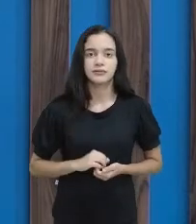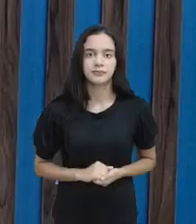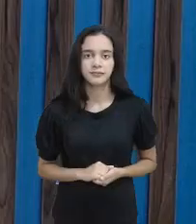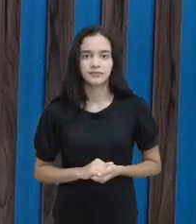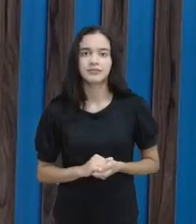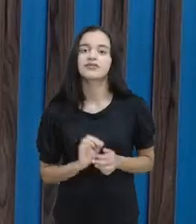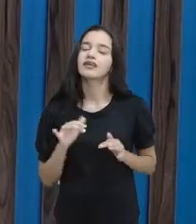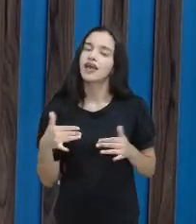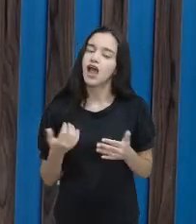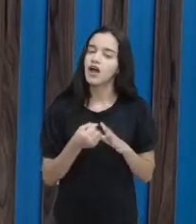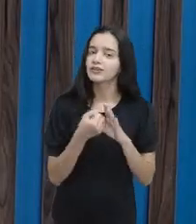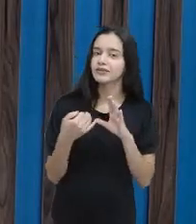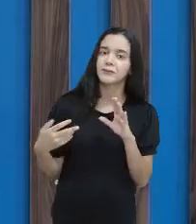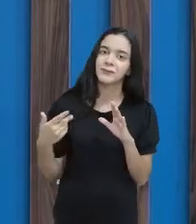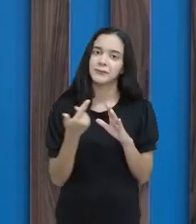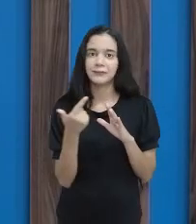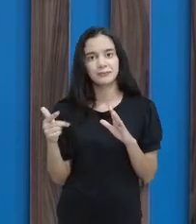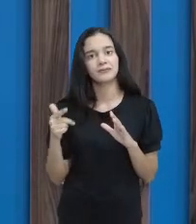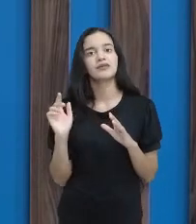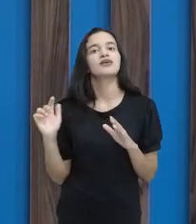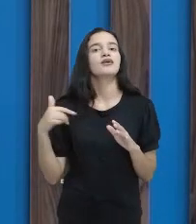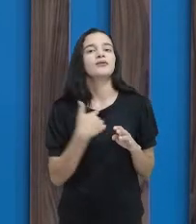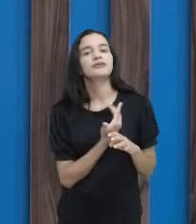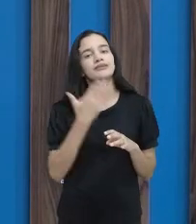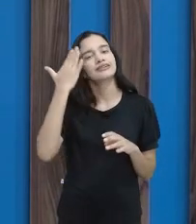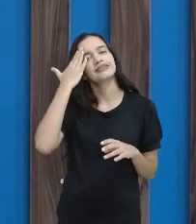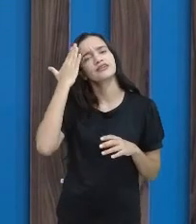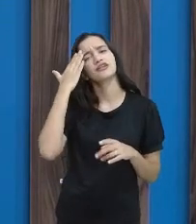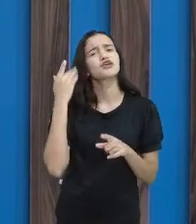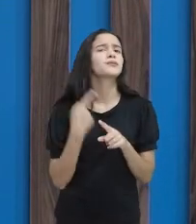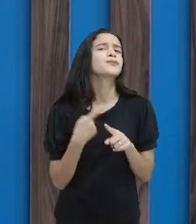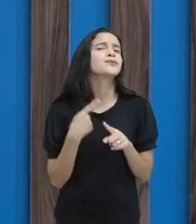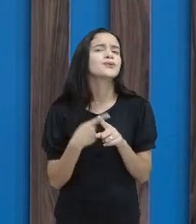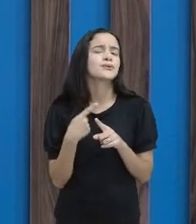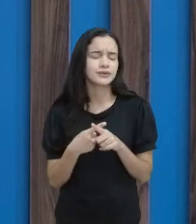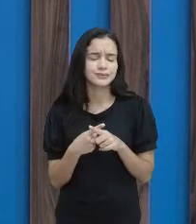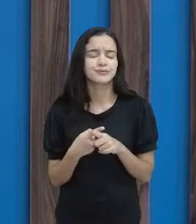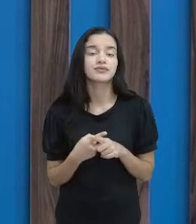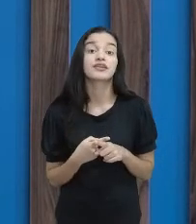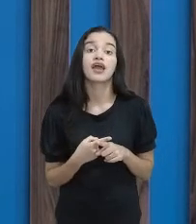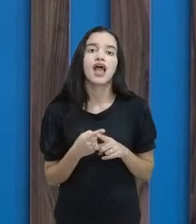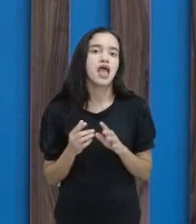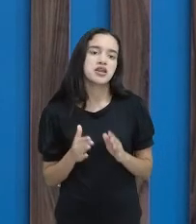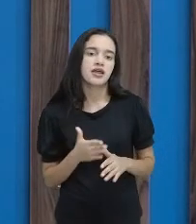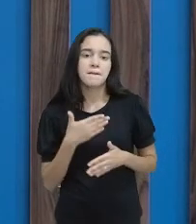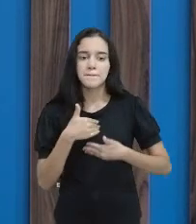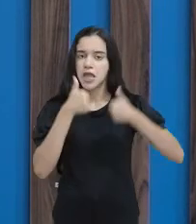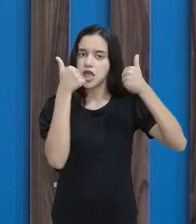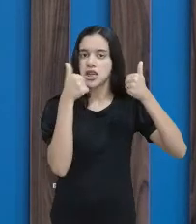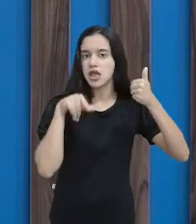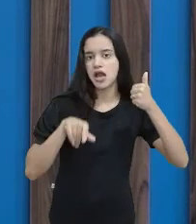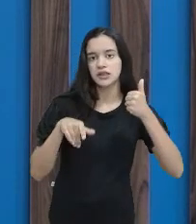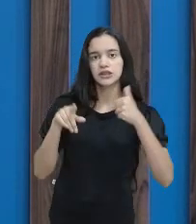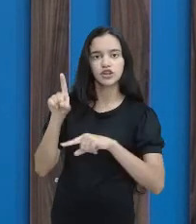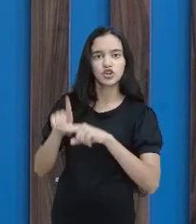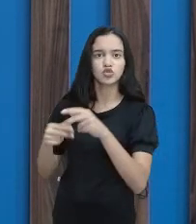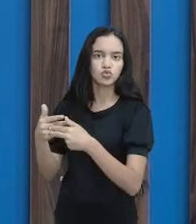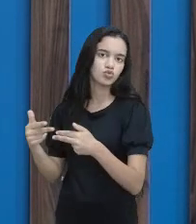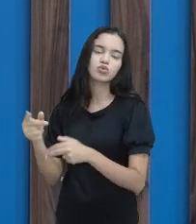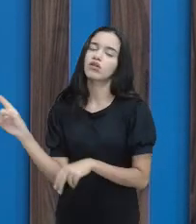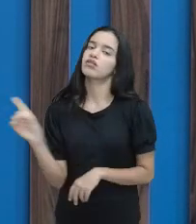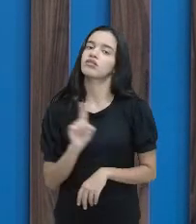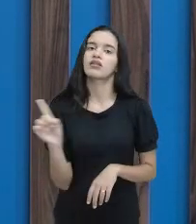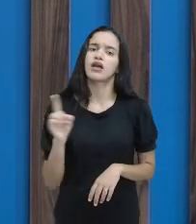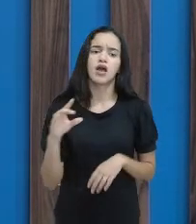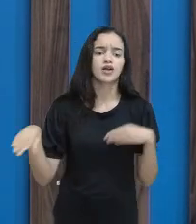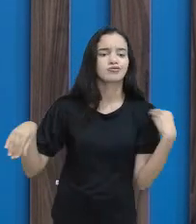Então, nobreza. a outra característica para a gente também entender por que nobre, né? Exatamente. Eles não são melhores que os outros, não. É só a questão aí